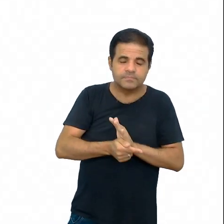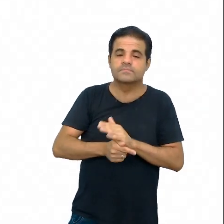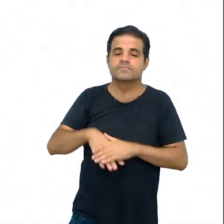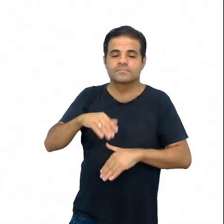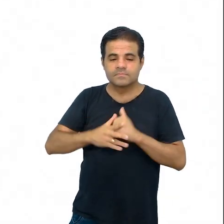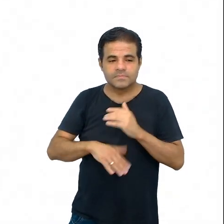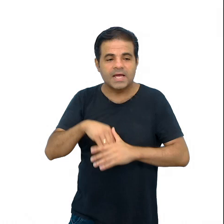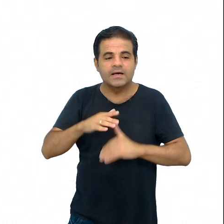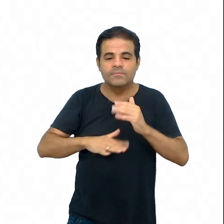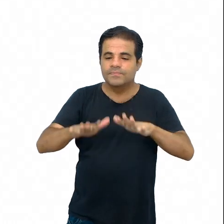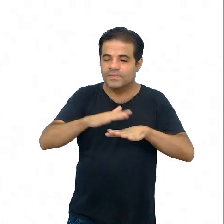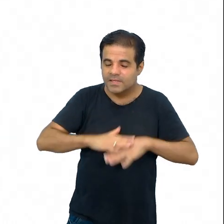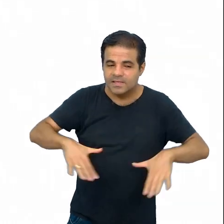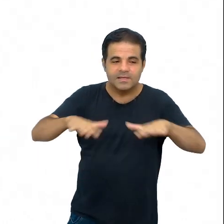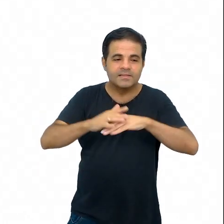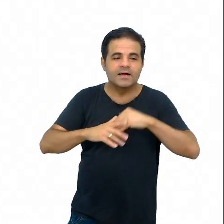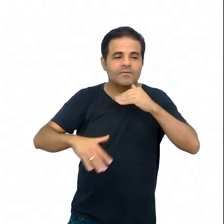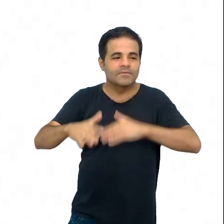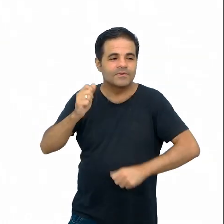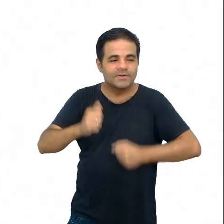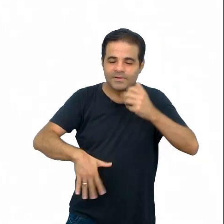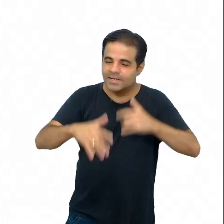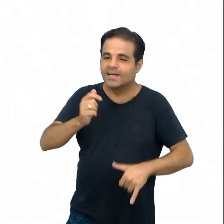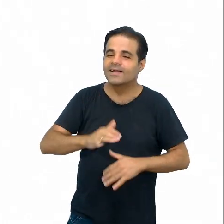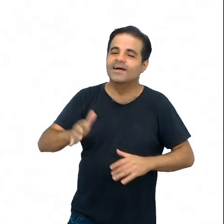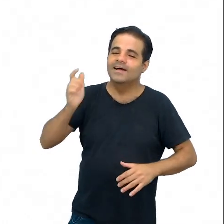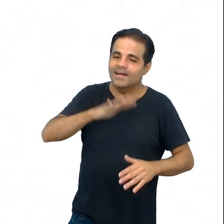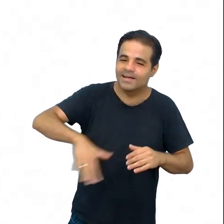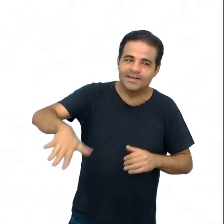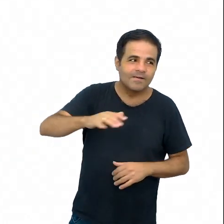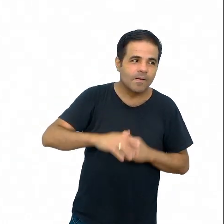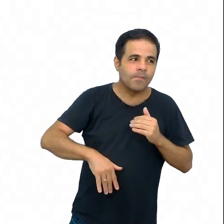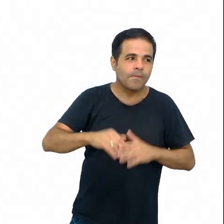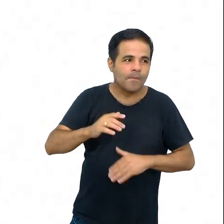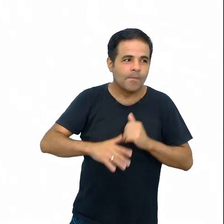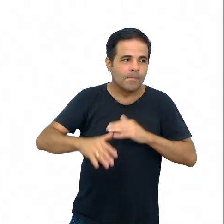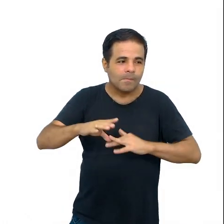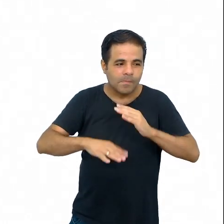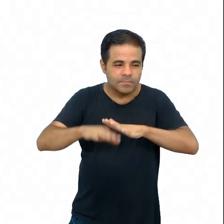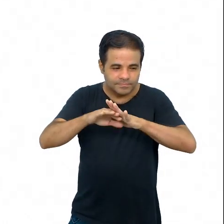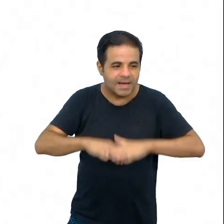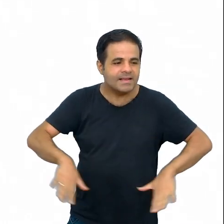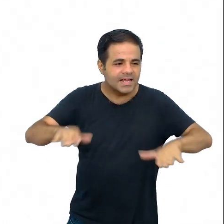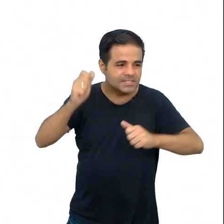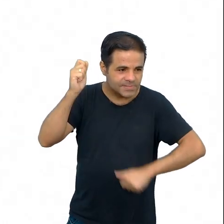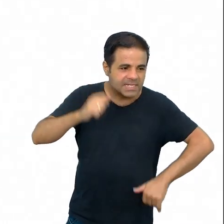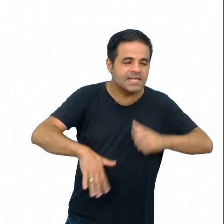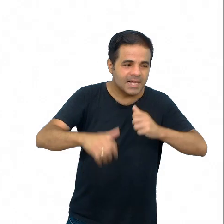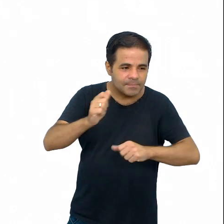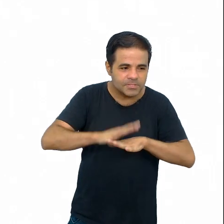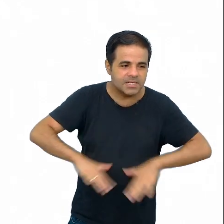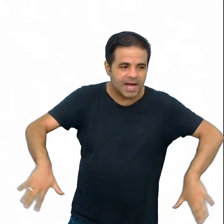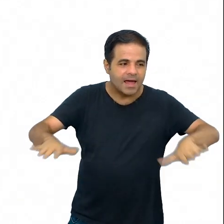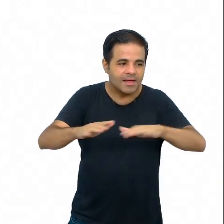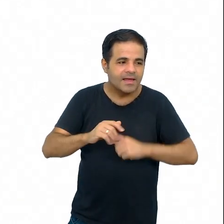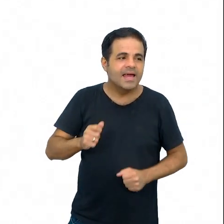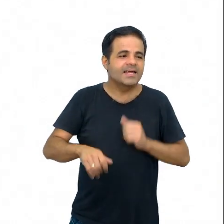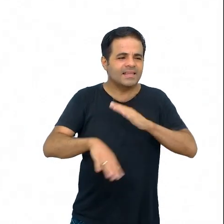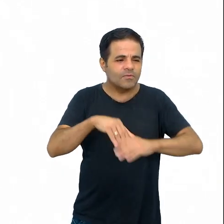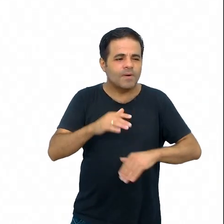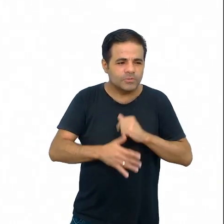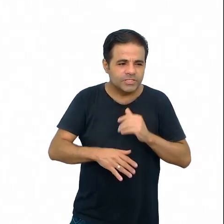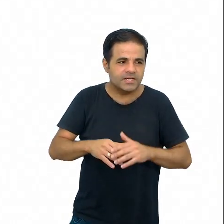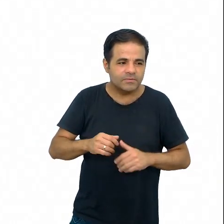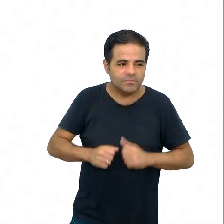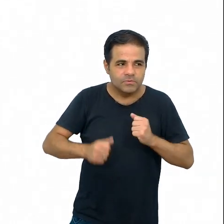é memória literária, os estudantes também fazem, né, uma lembrança, uma recordação das suas